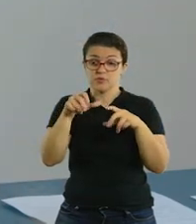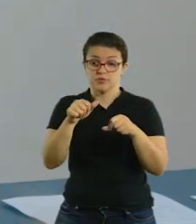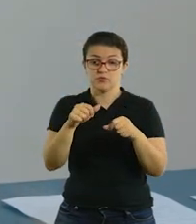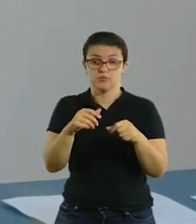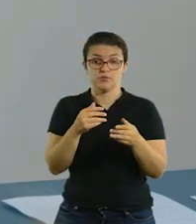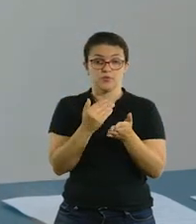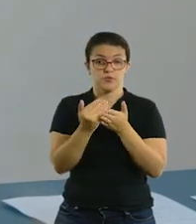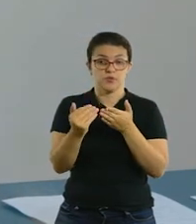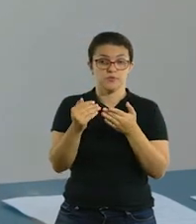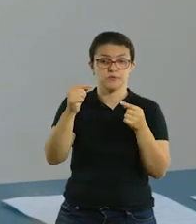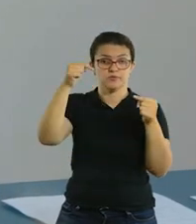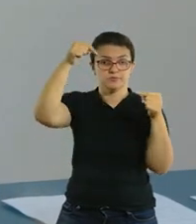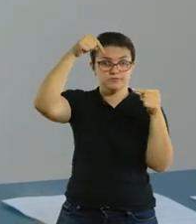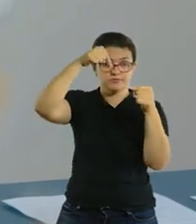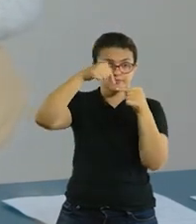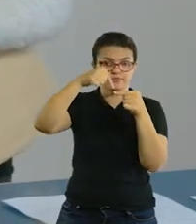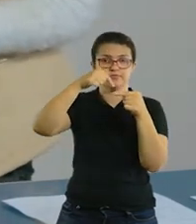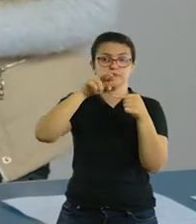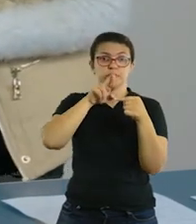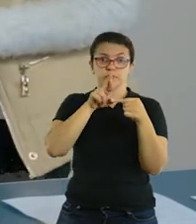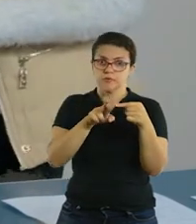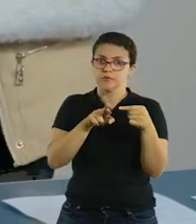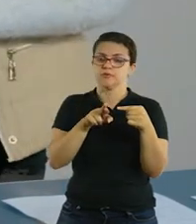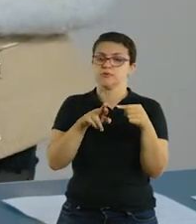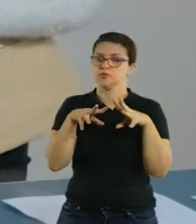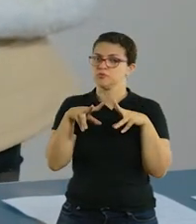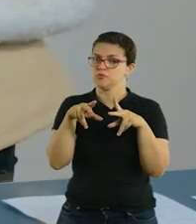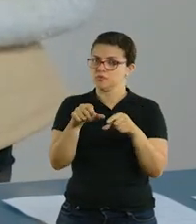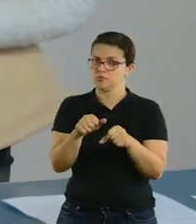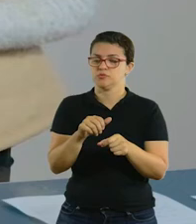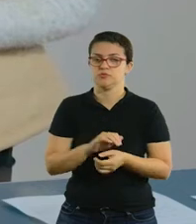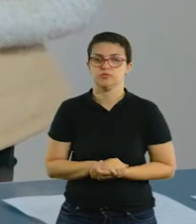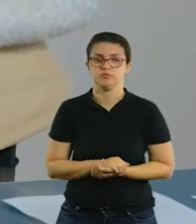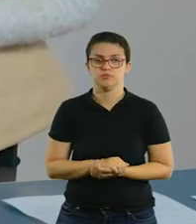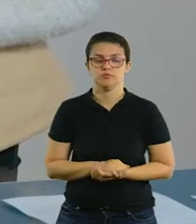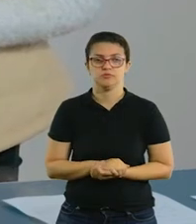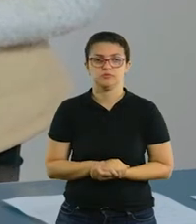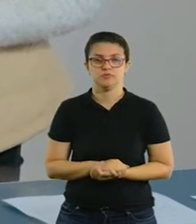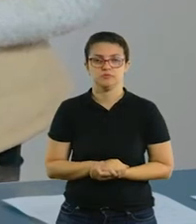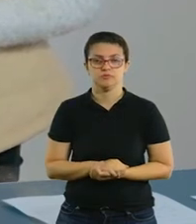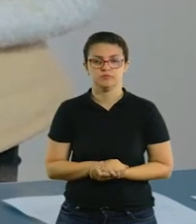lá no começo, ó, 100 mais 100, tem que colocar a resposta de toda a tabela, tá bom?